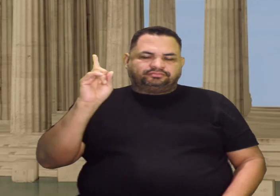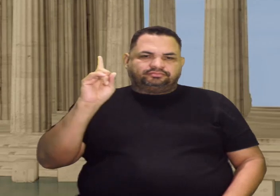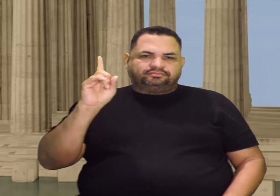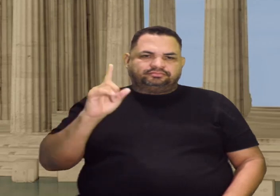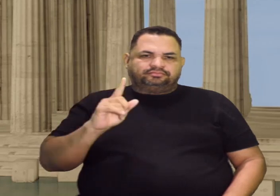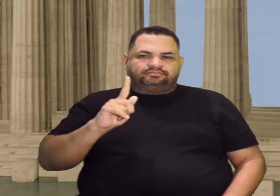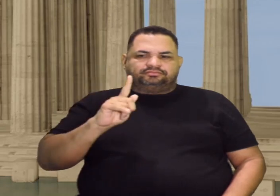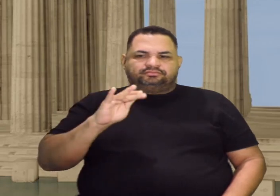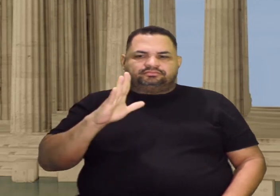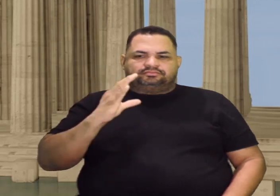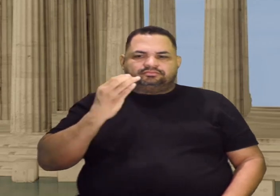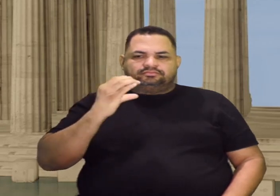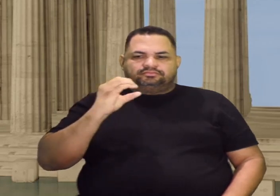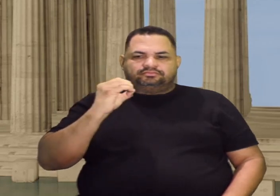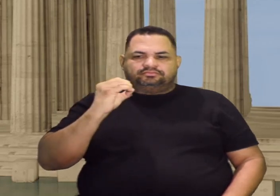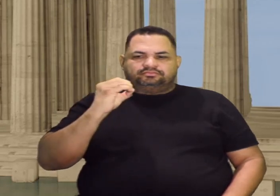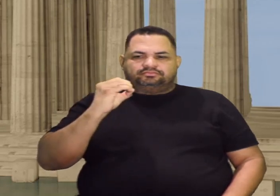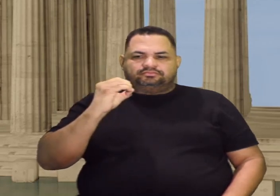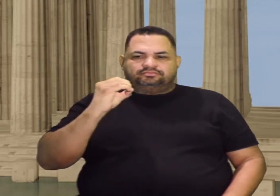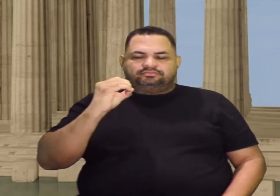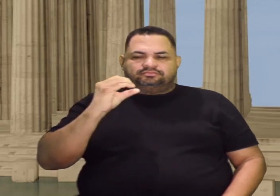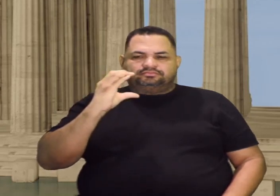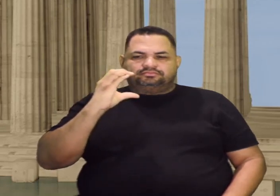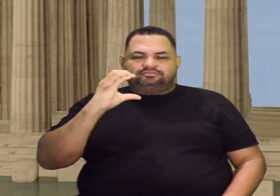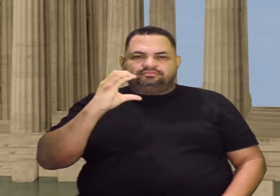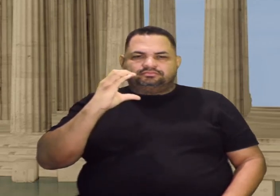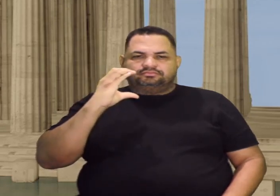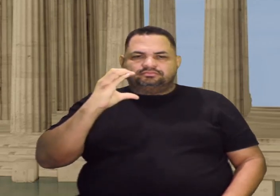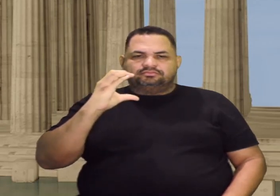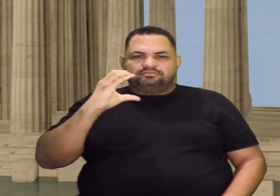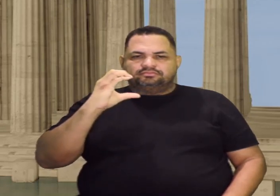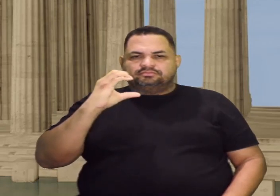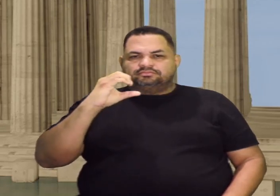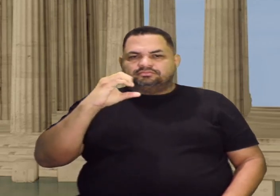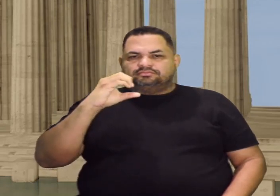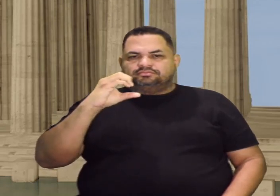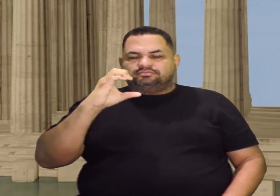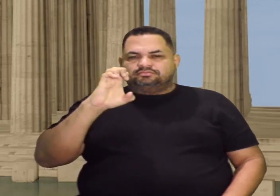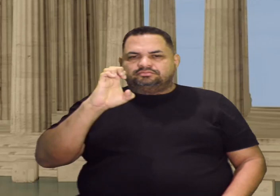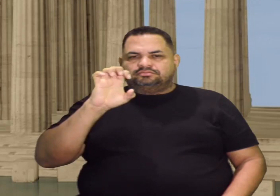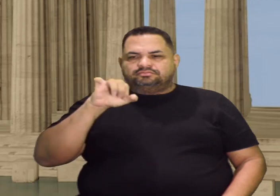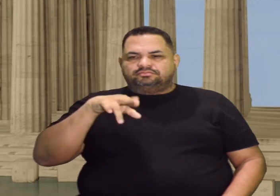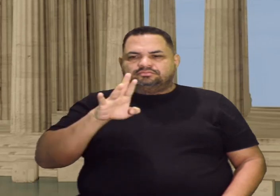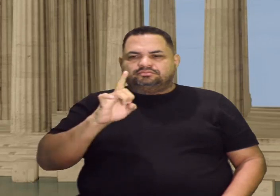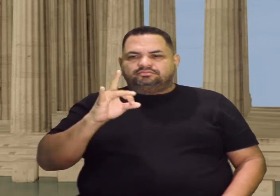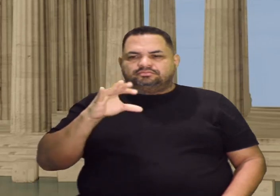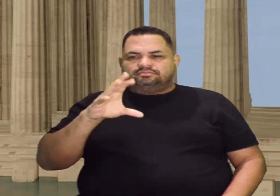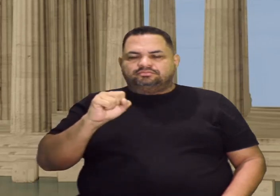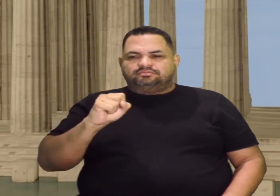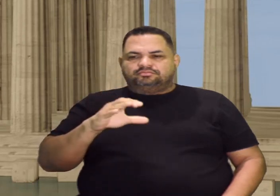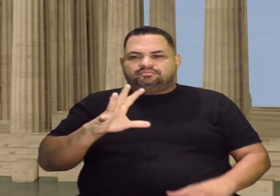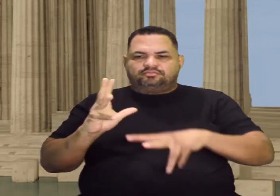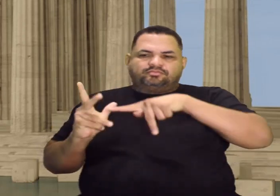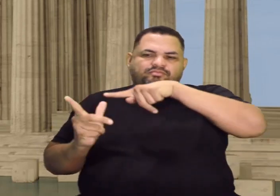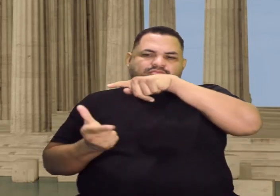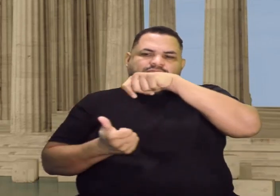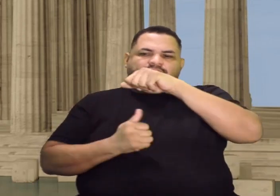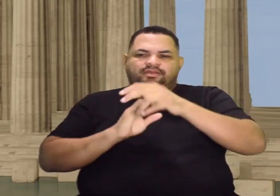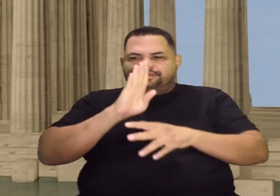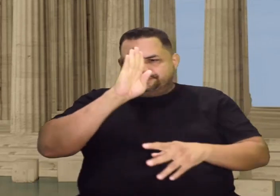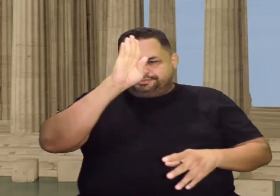geocentrismo vai dizer que a Terra é o centro do universo. ela está no meio, né,